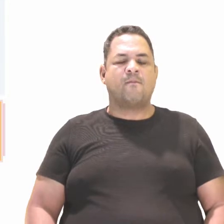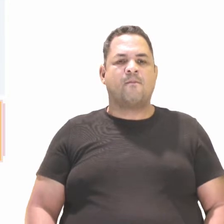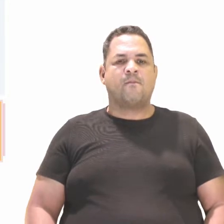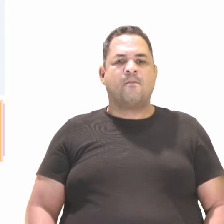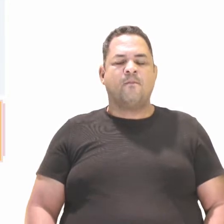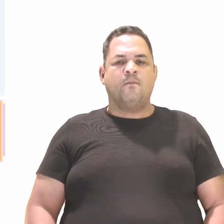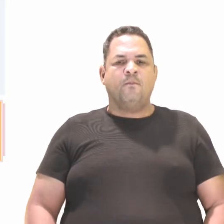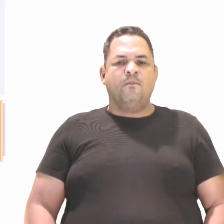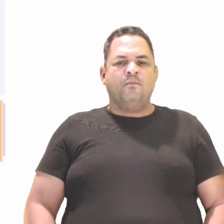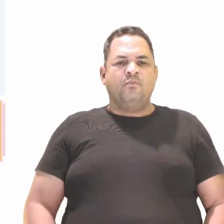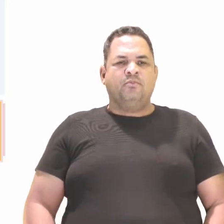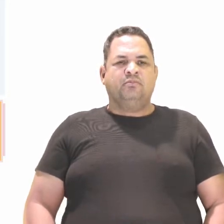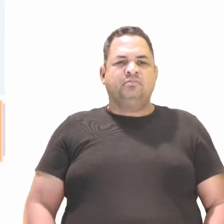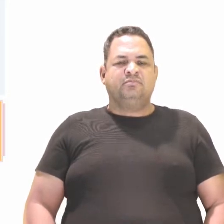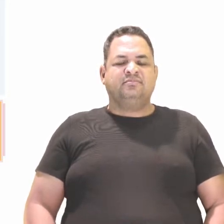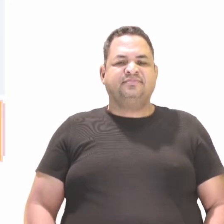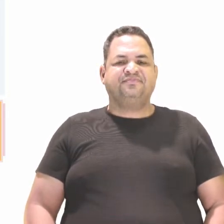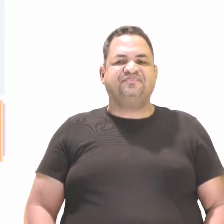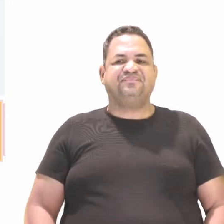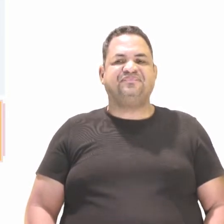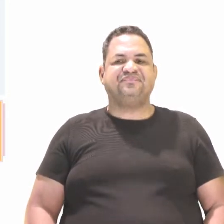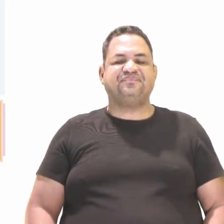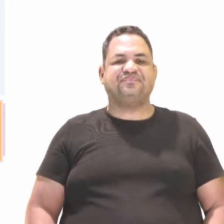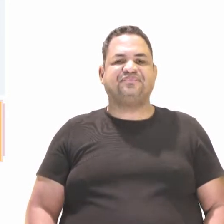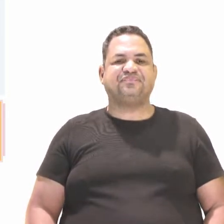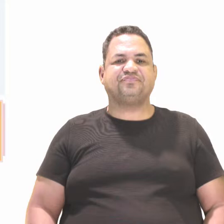né? Accepting